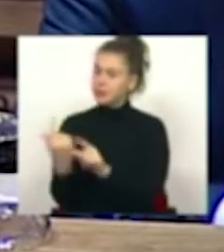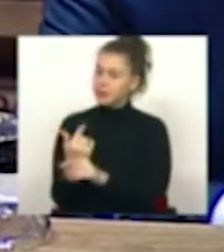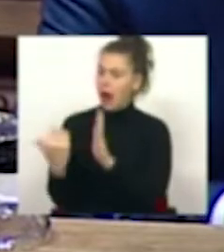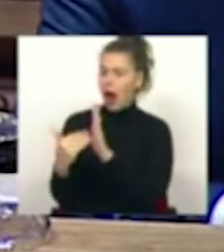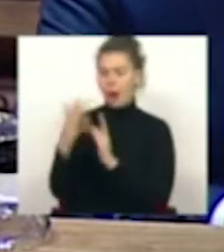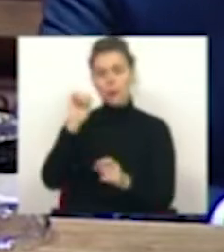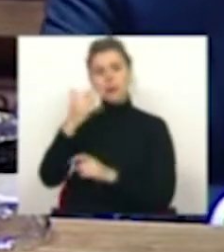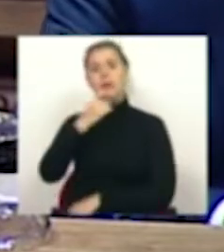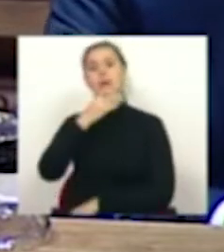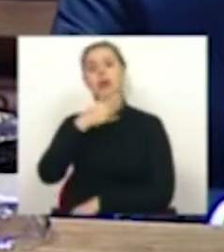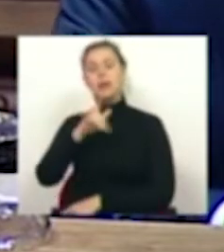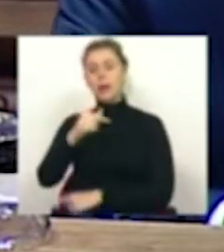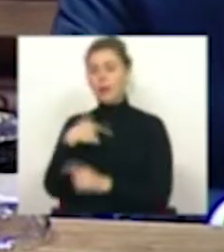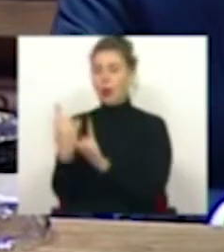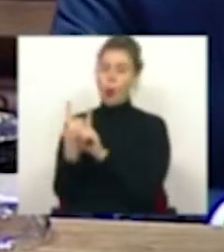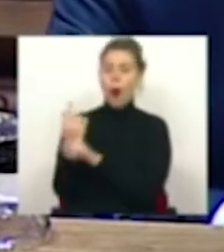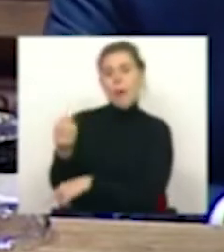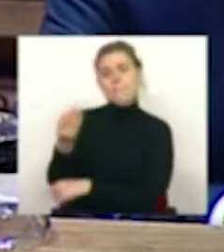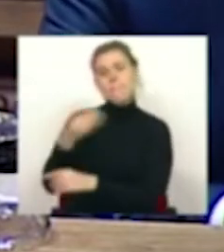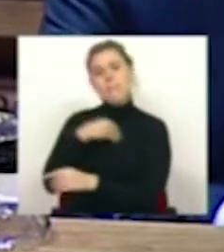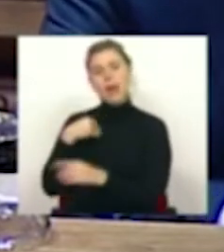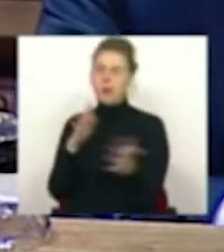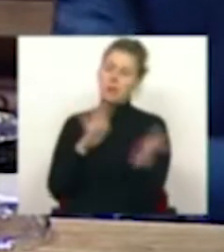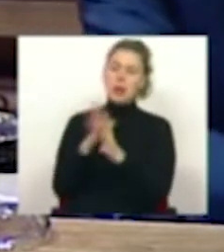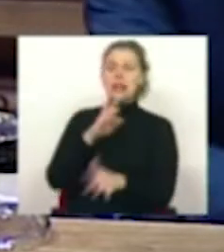entre dispositivos médicos